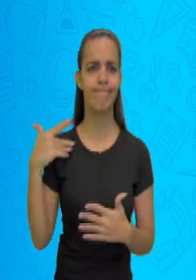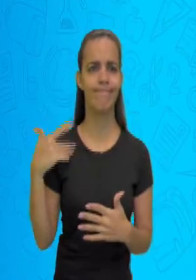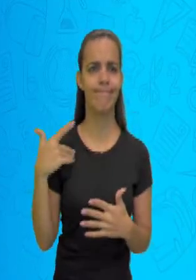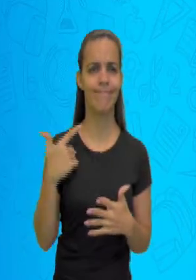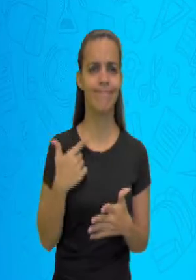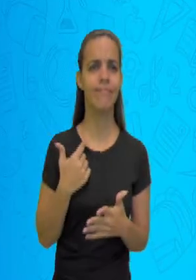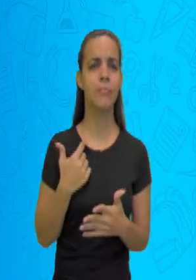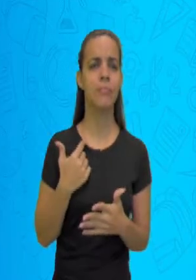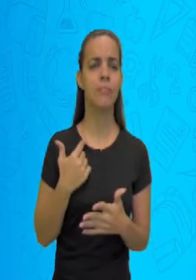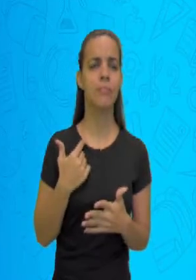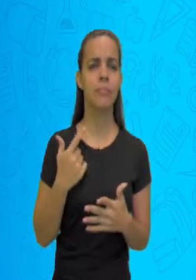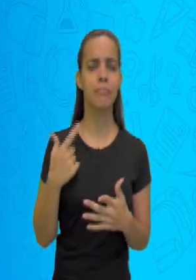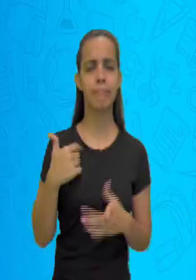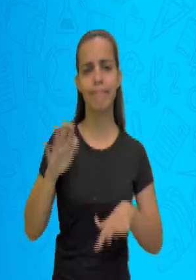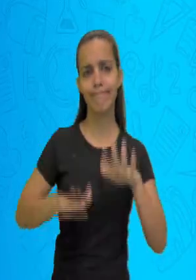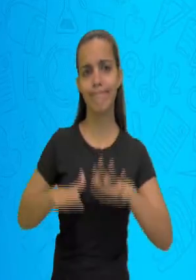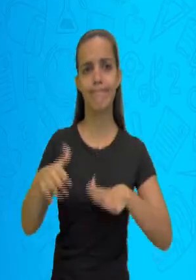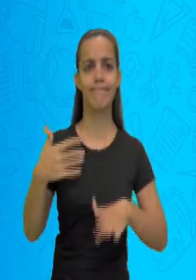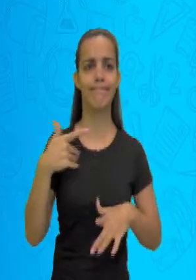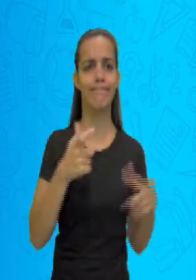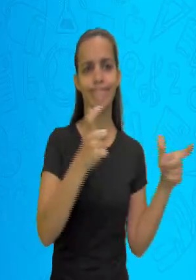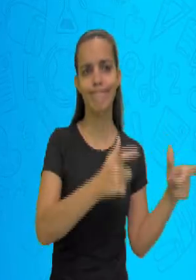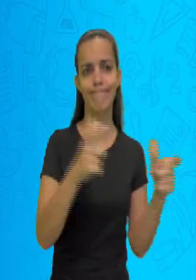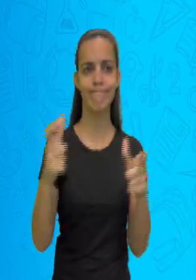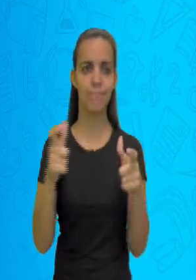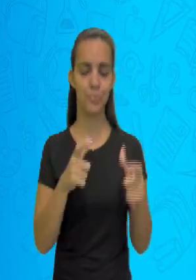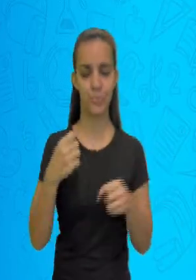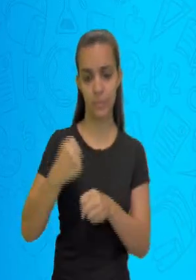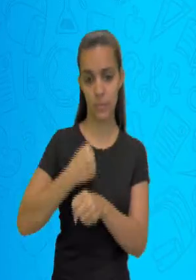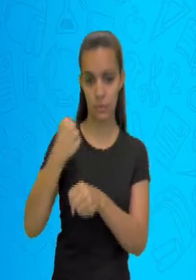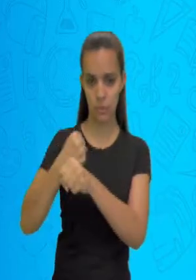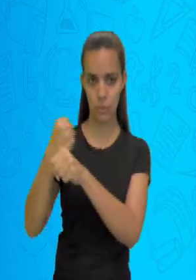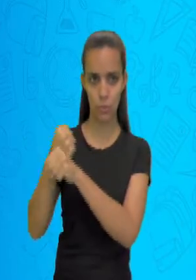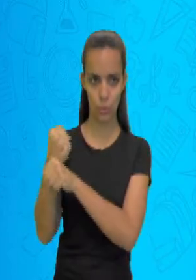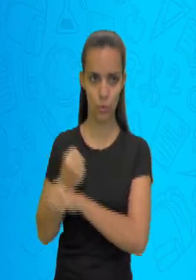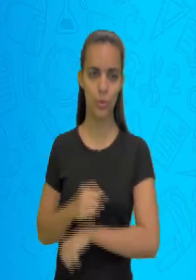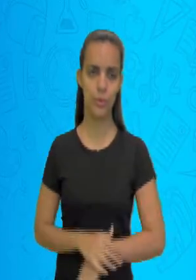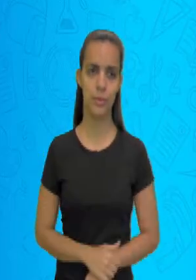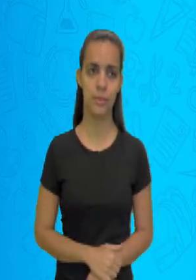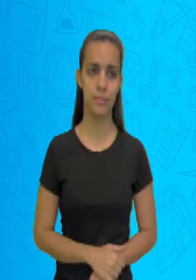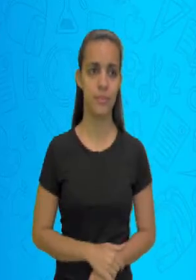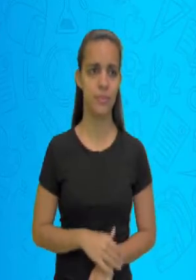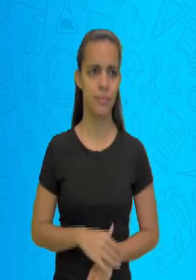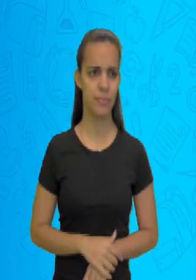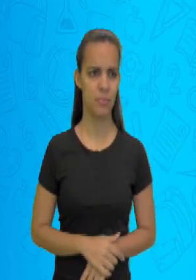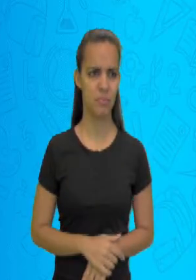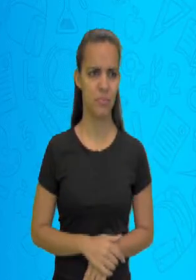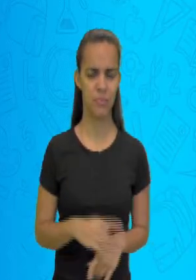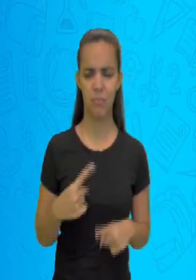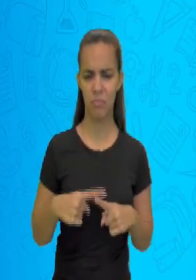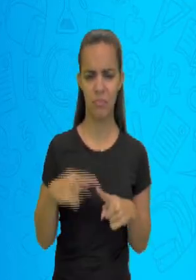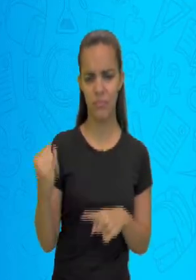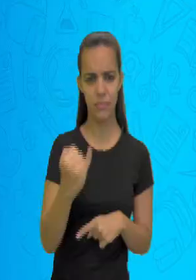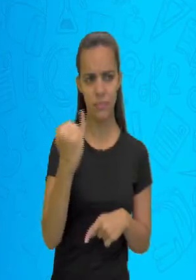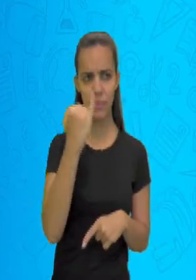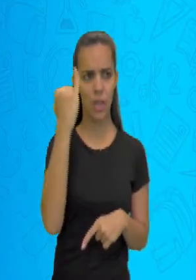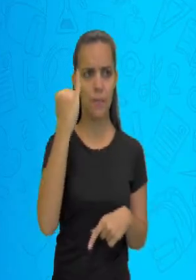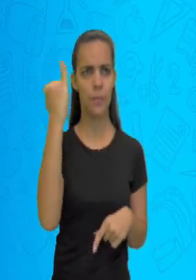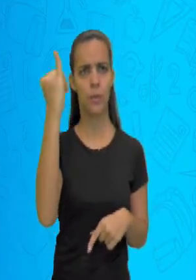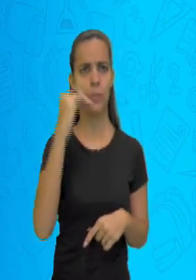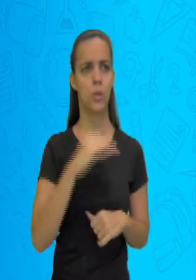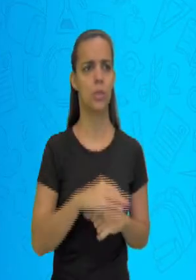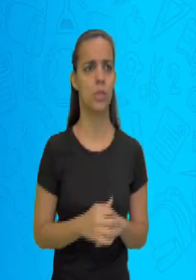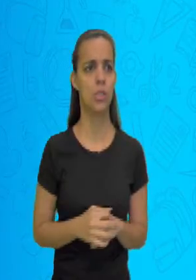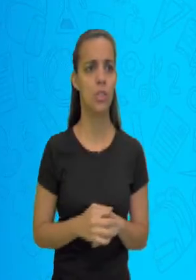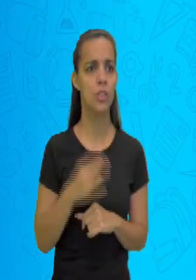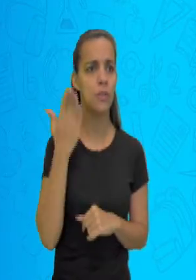geralmente adaptadas ao tipo de local onde estão sendo construídas. Por que isso aqui é muito importante? Eu vou